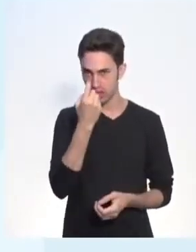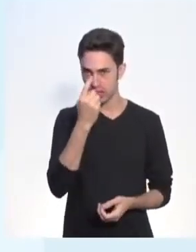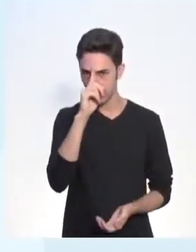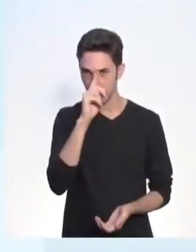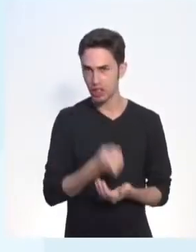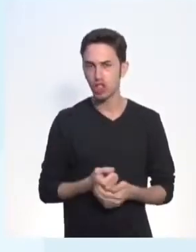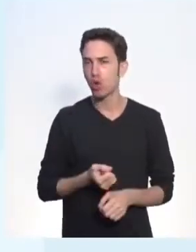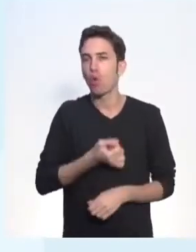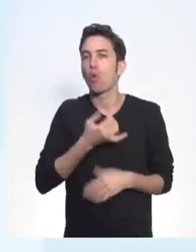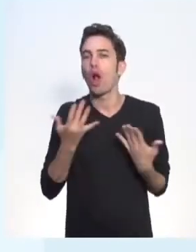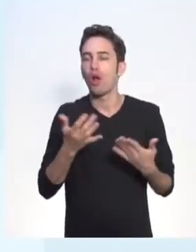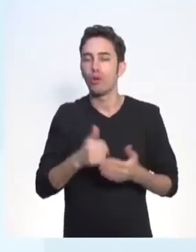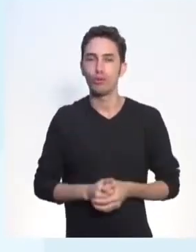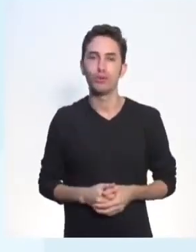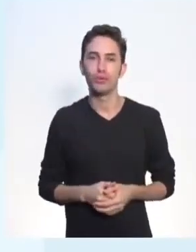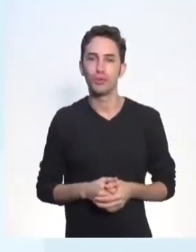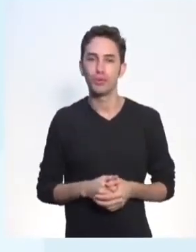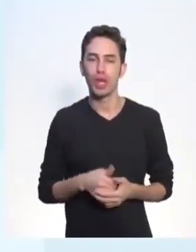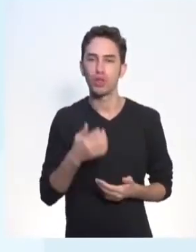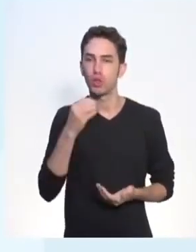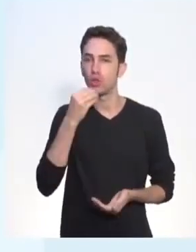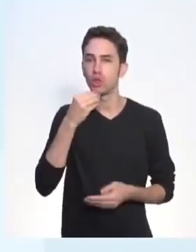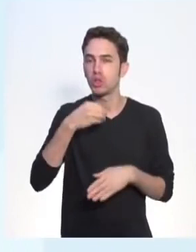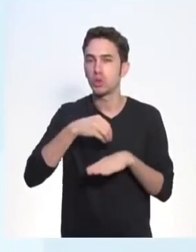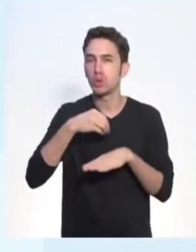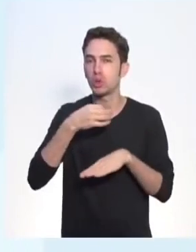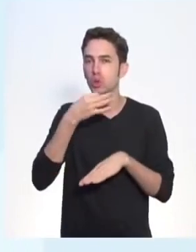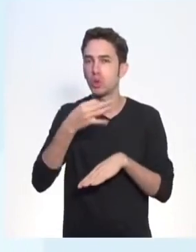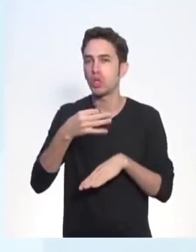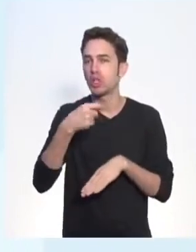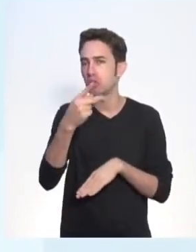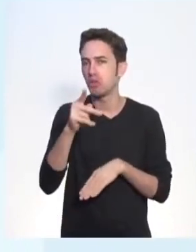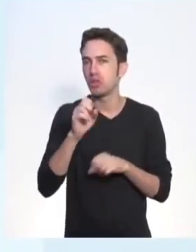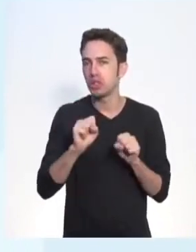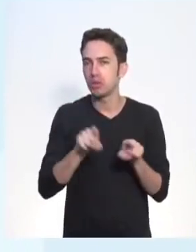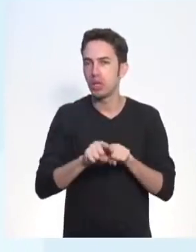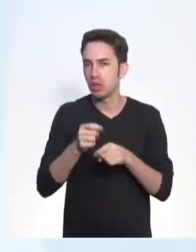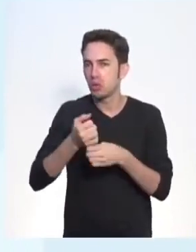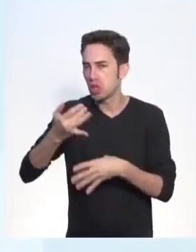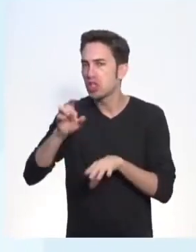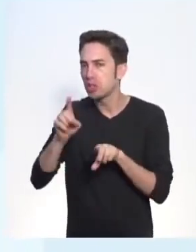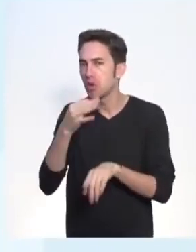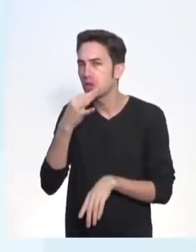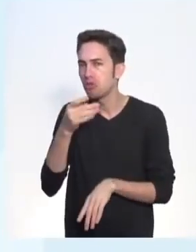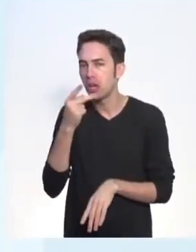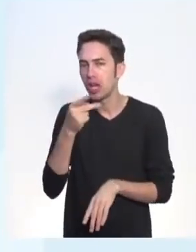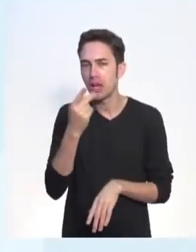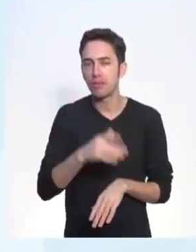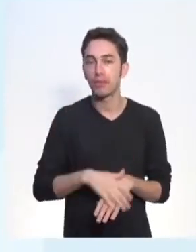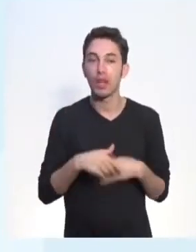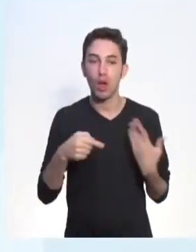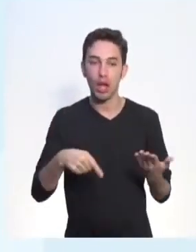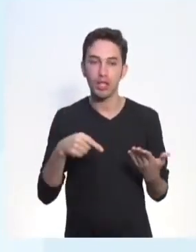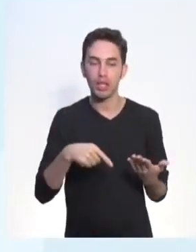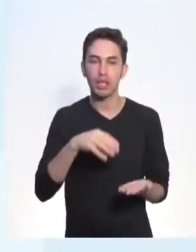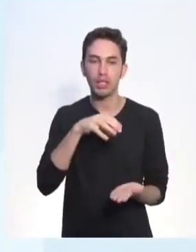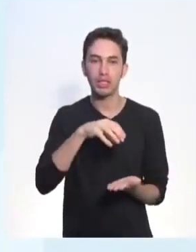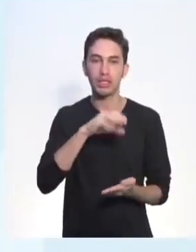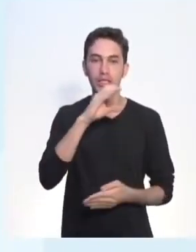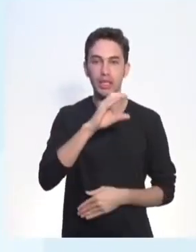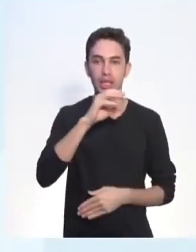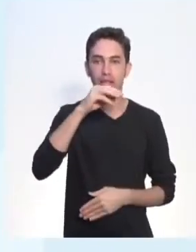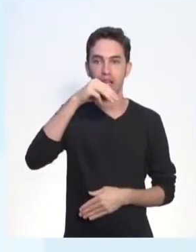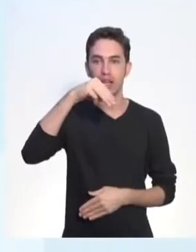da interação, qual seria a sugestão de vocês. O nosso jornal se chama CMSP